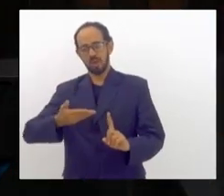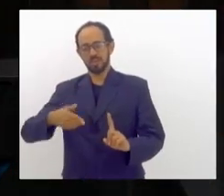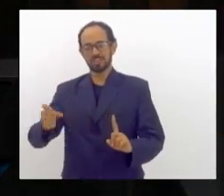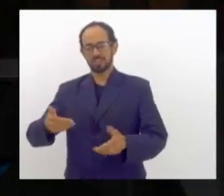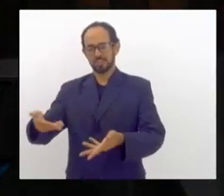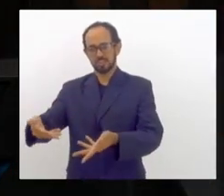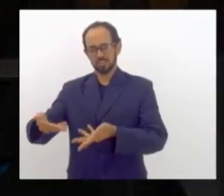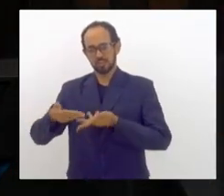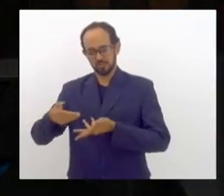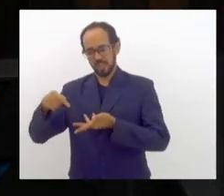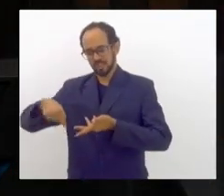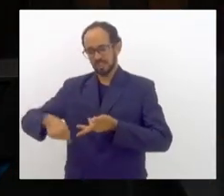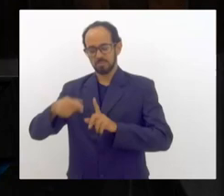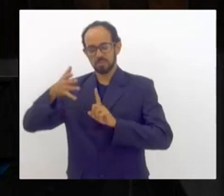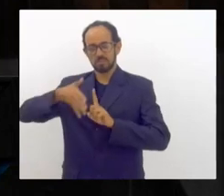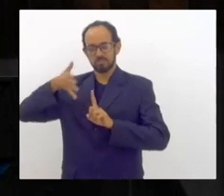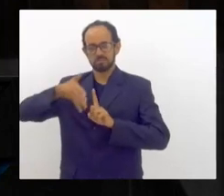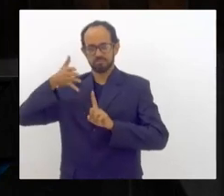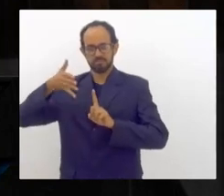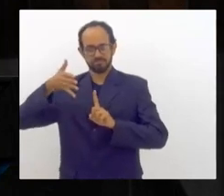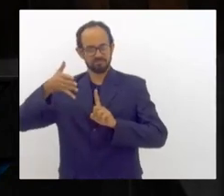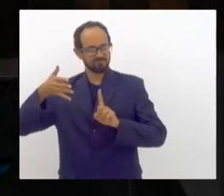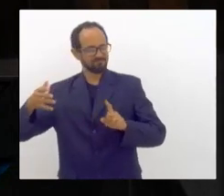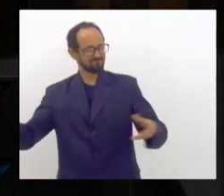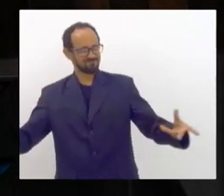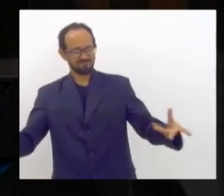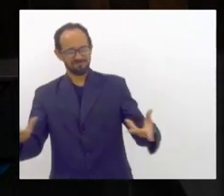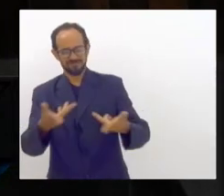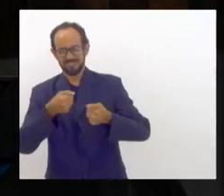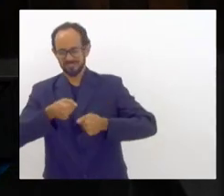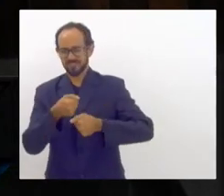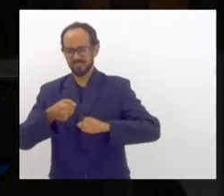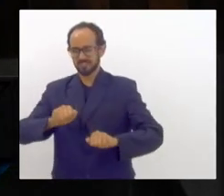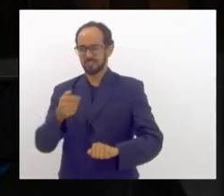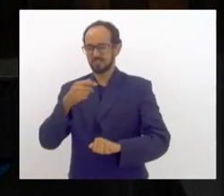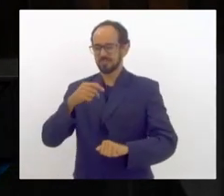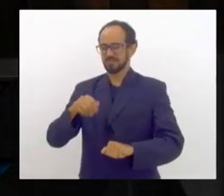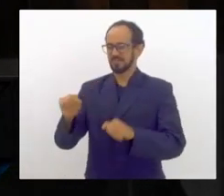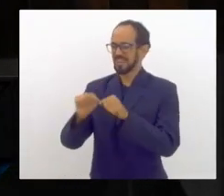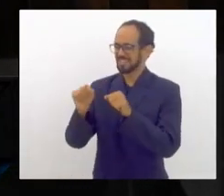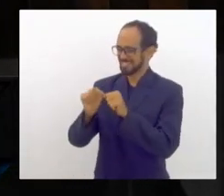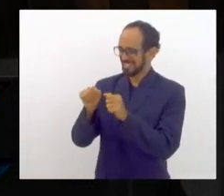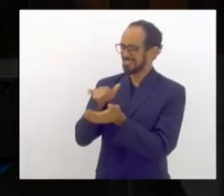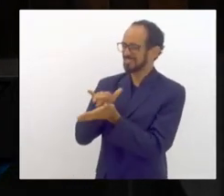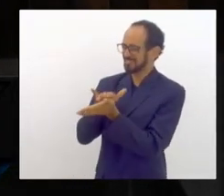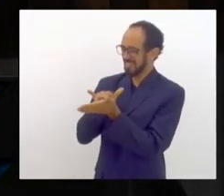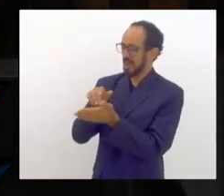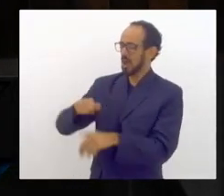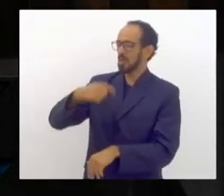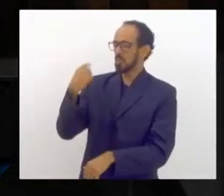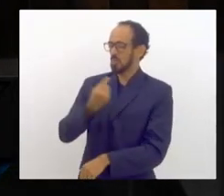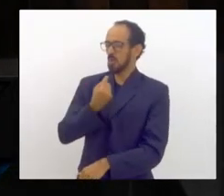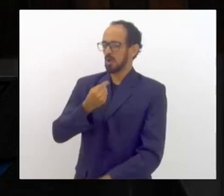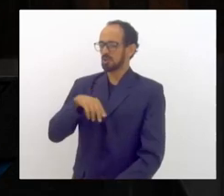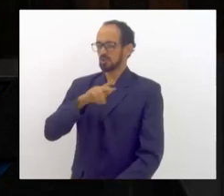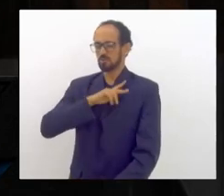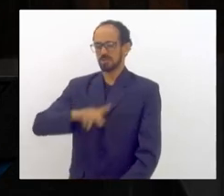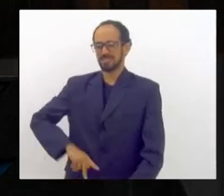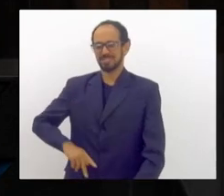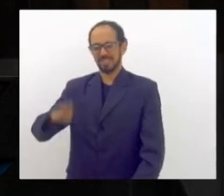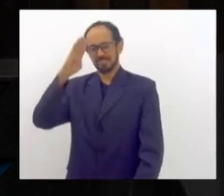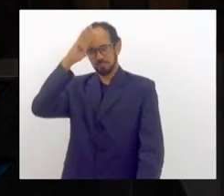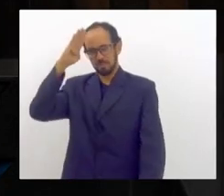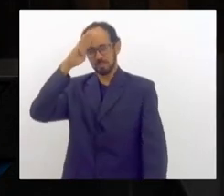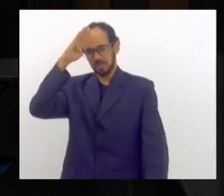nessa legislatura, em grande estilo, fazendo menção ao nosso presidente da República, Jair Messias